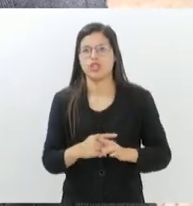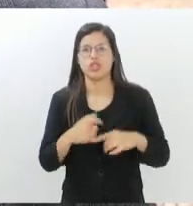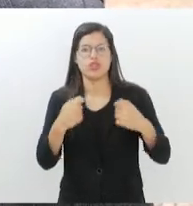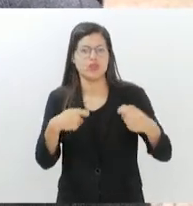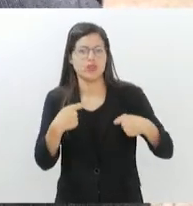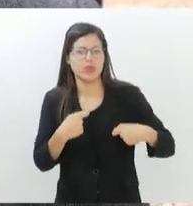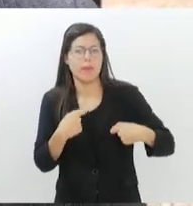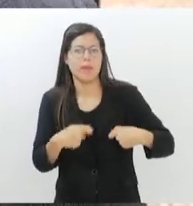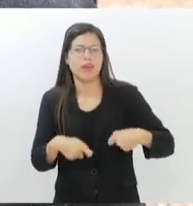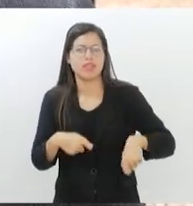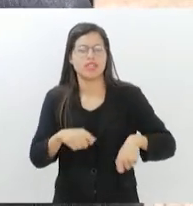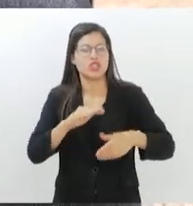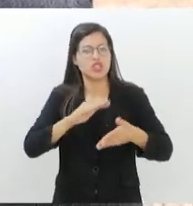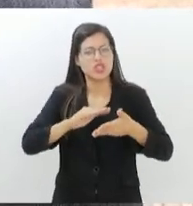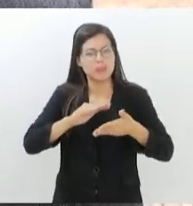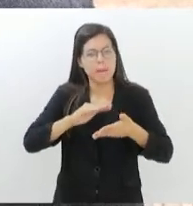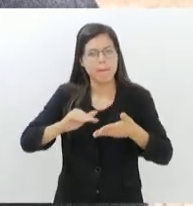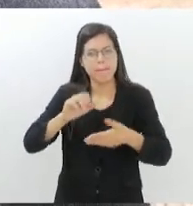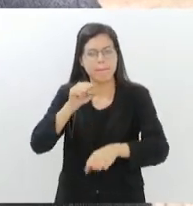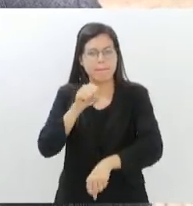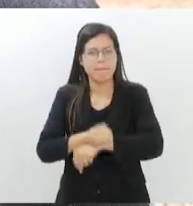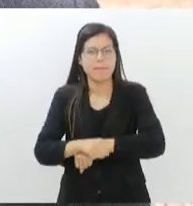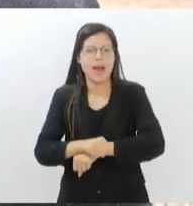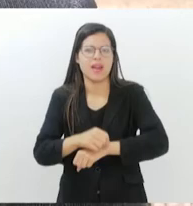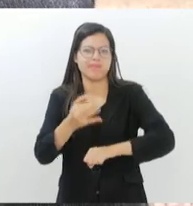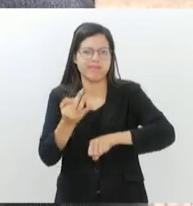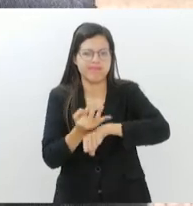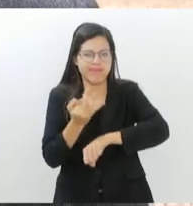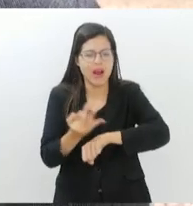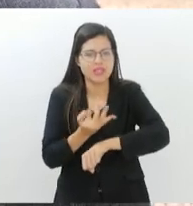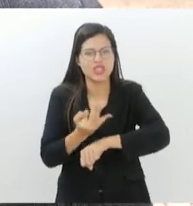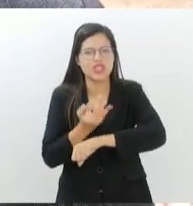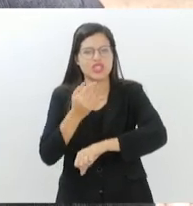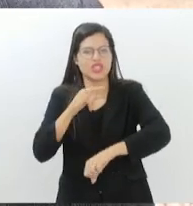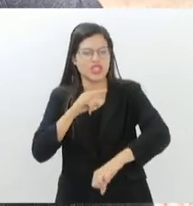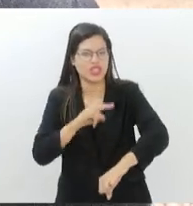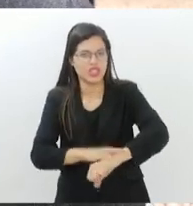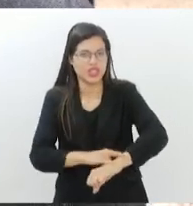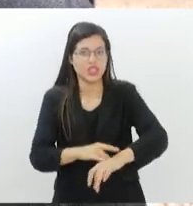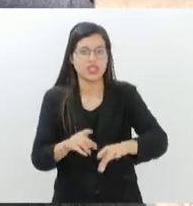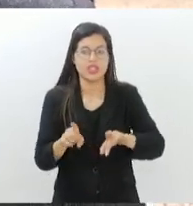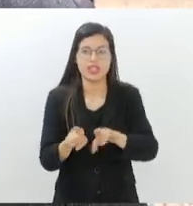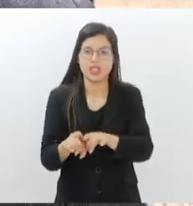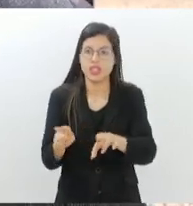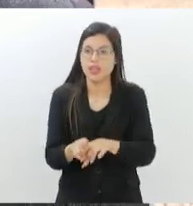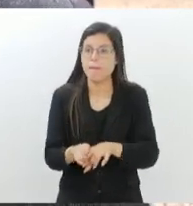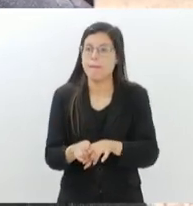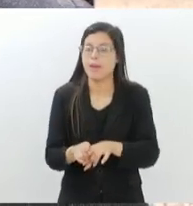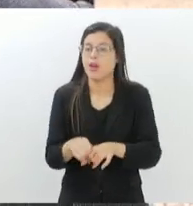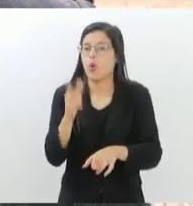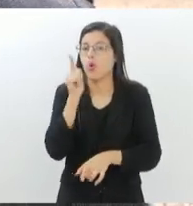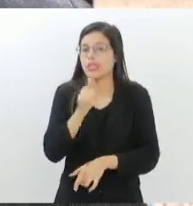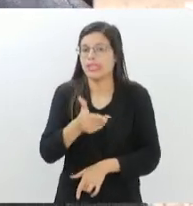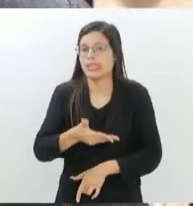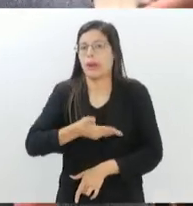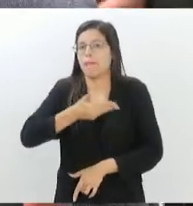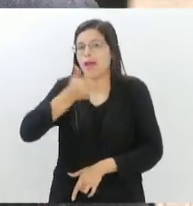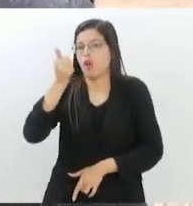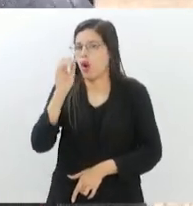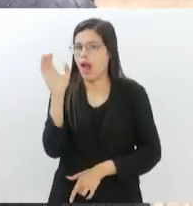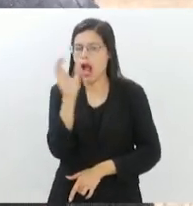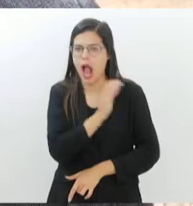menos incontinência, menos impotência, uma recuperação muito mais rápida, sai do hospital mais